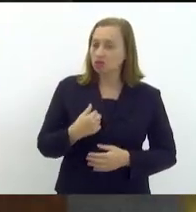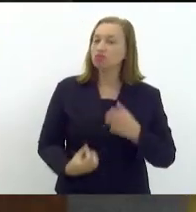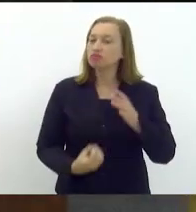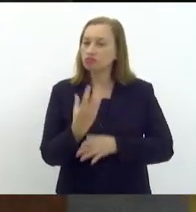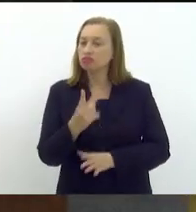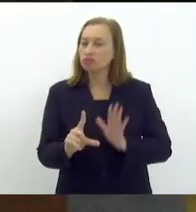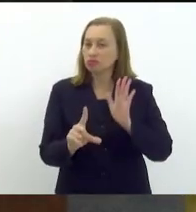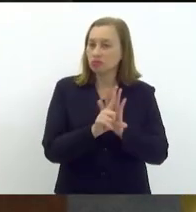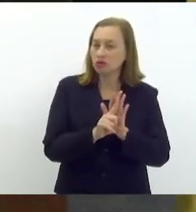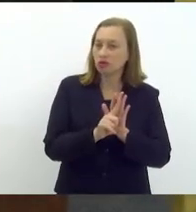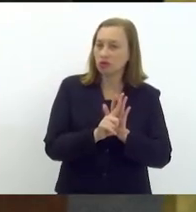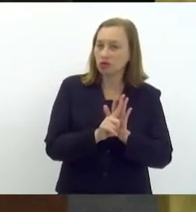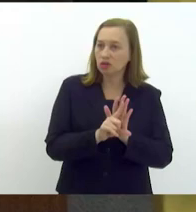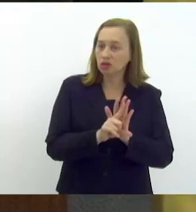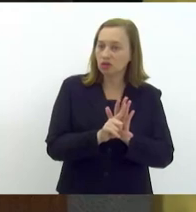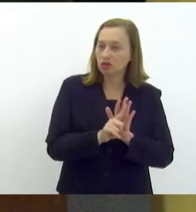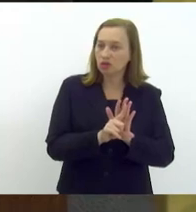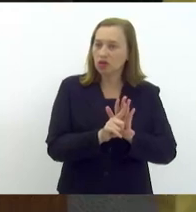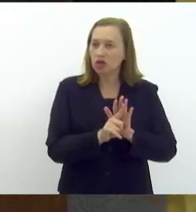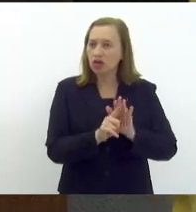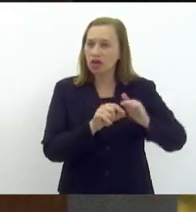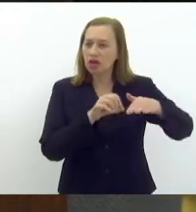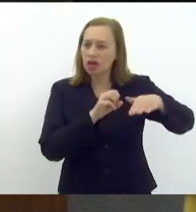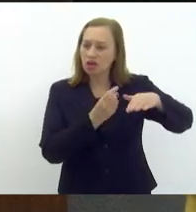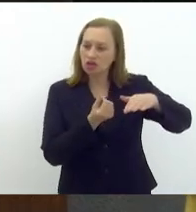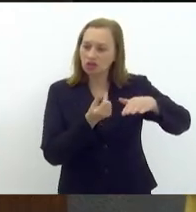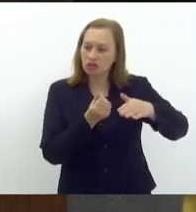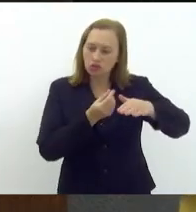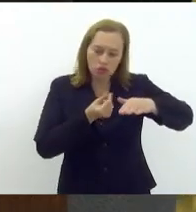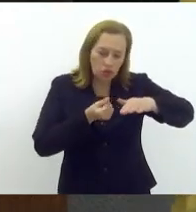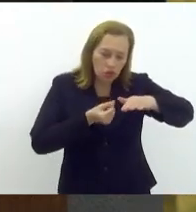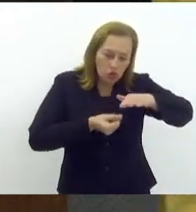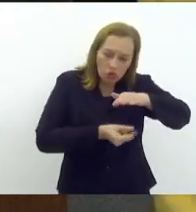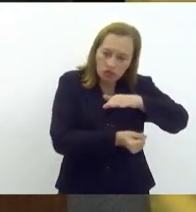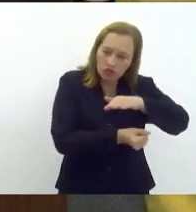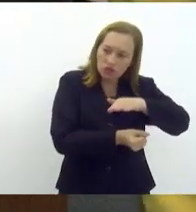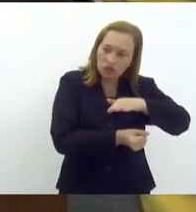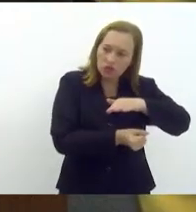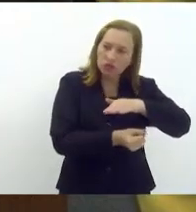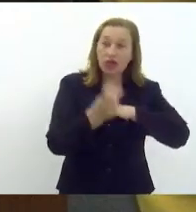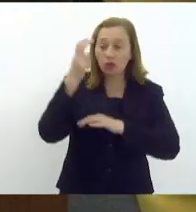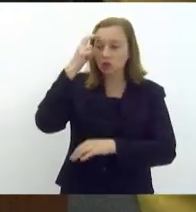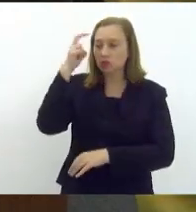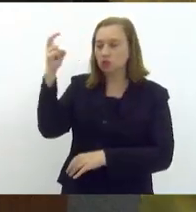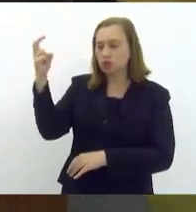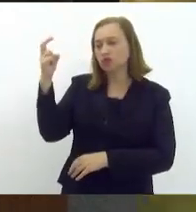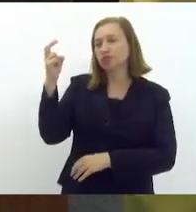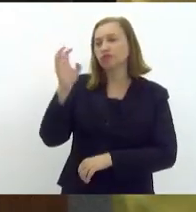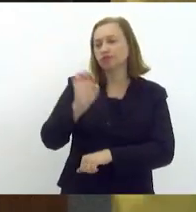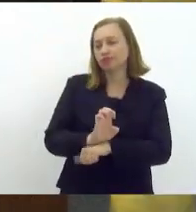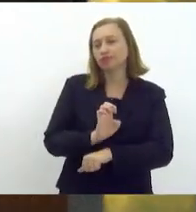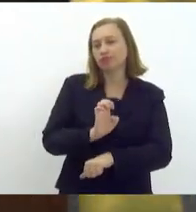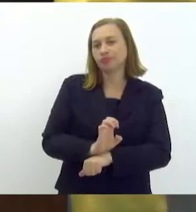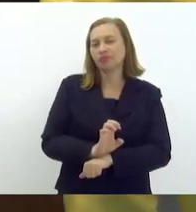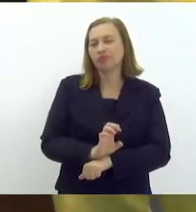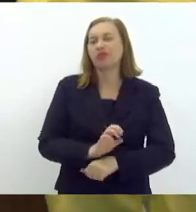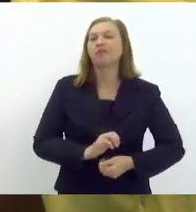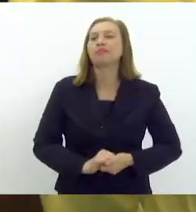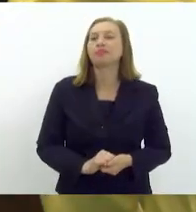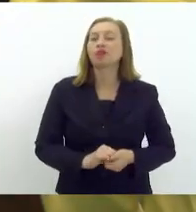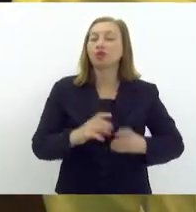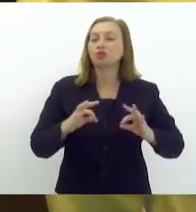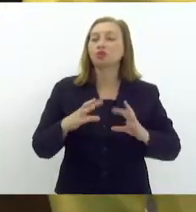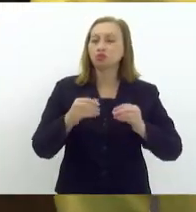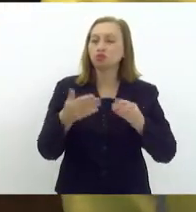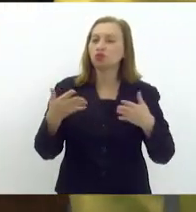lei que criou o fundo estadual de cultura que garante 60% dos investimentos no interior do Estado para não ficar tudo concentrado